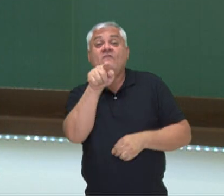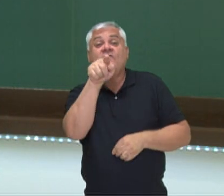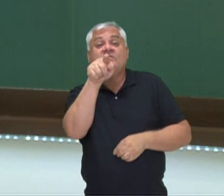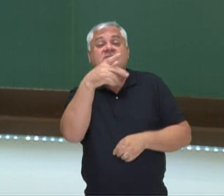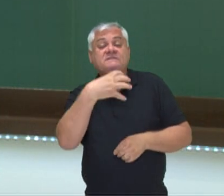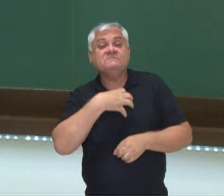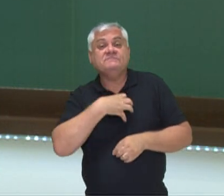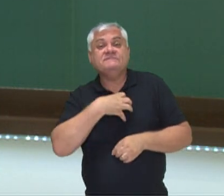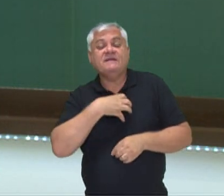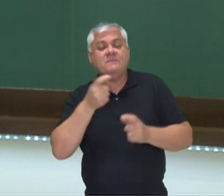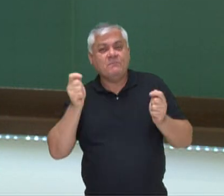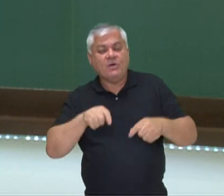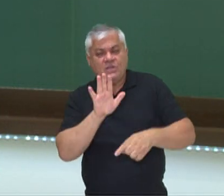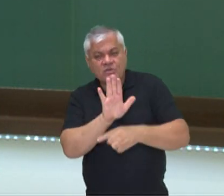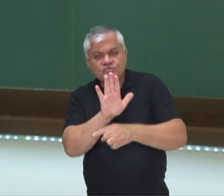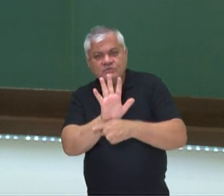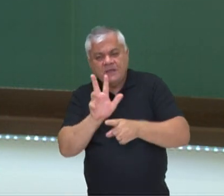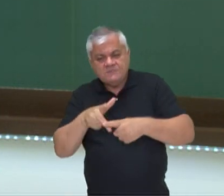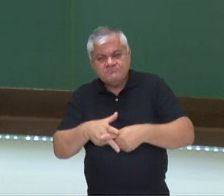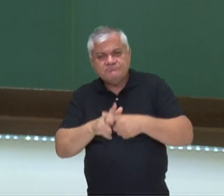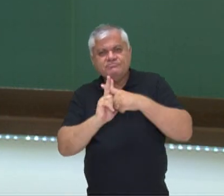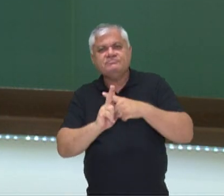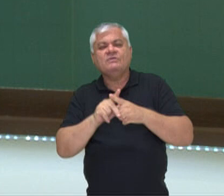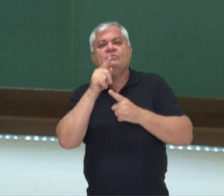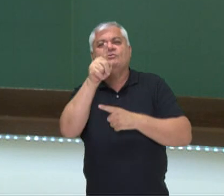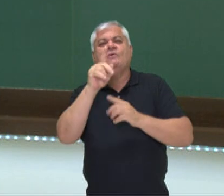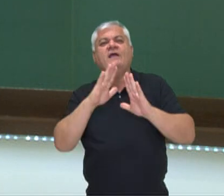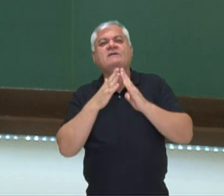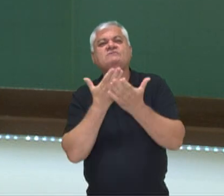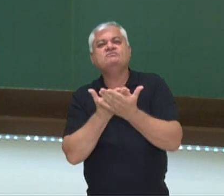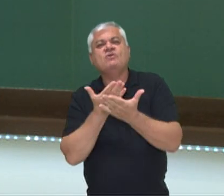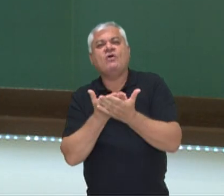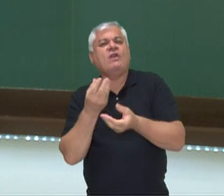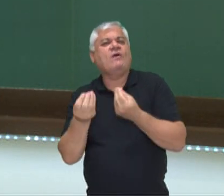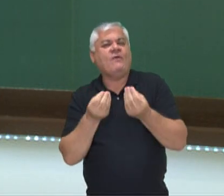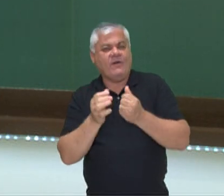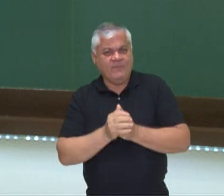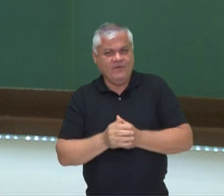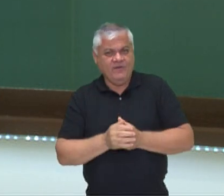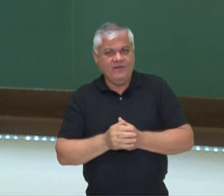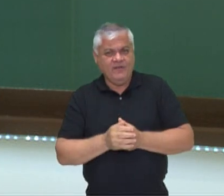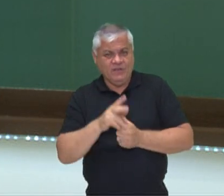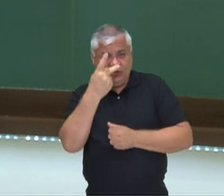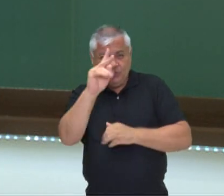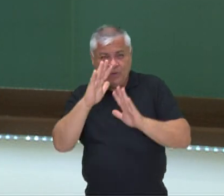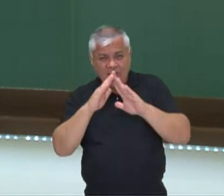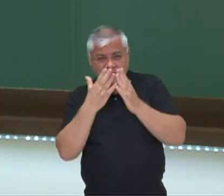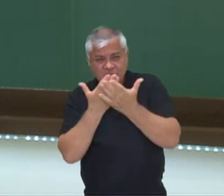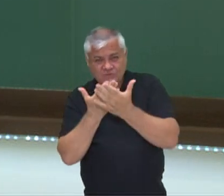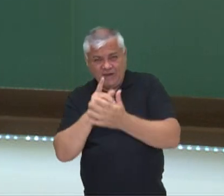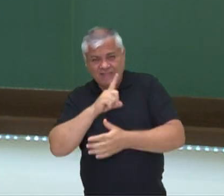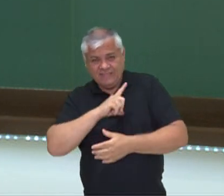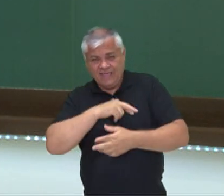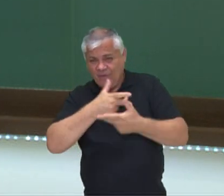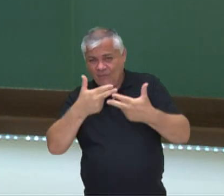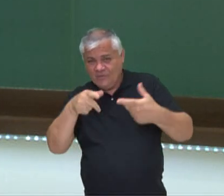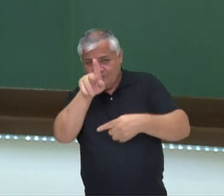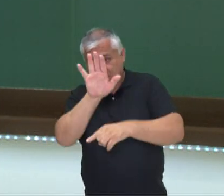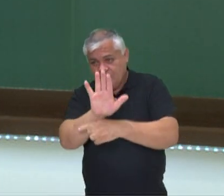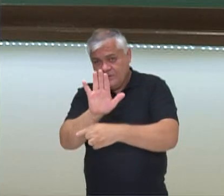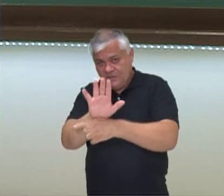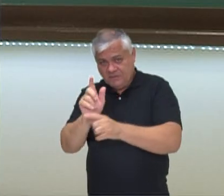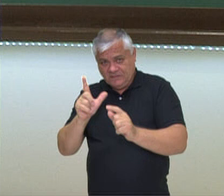como estudante, pode melhorar a sua rotina escolar? Tem coisas na sua escola que você poderia colaborar